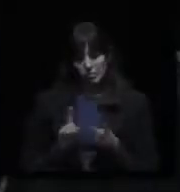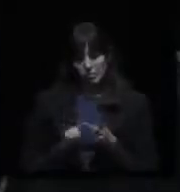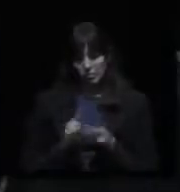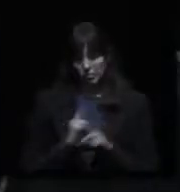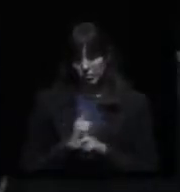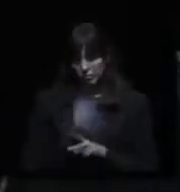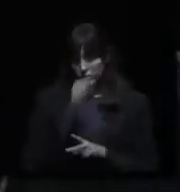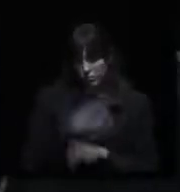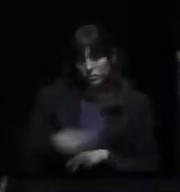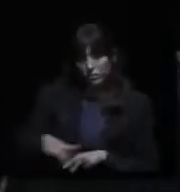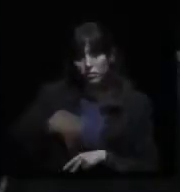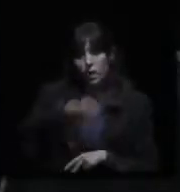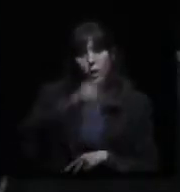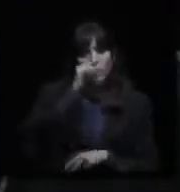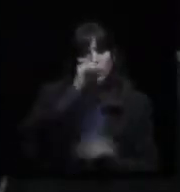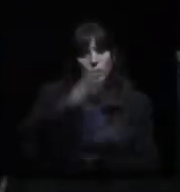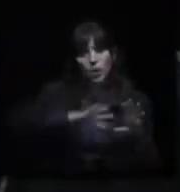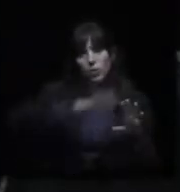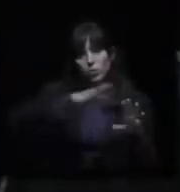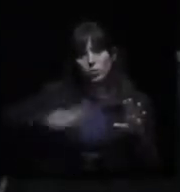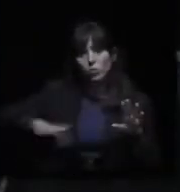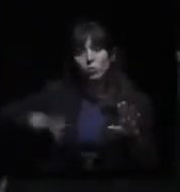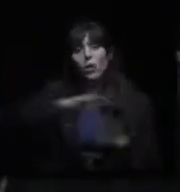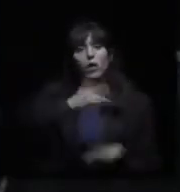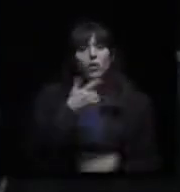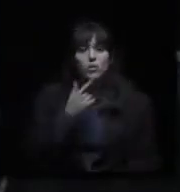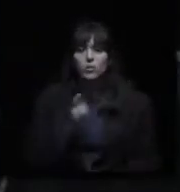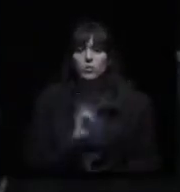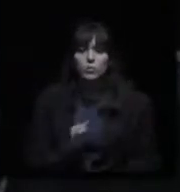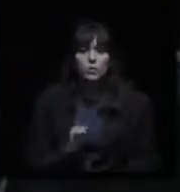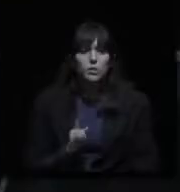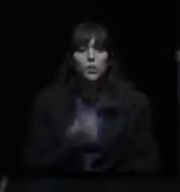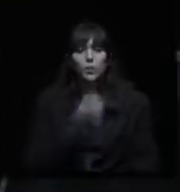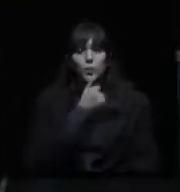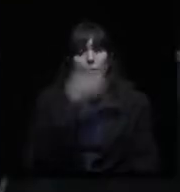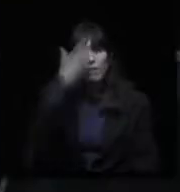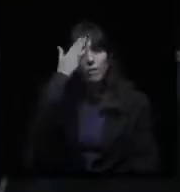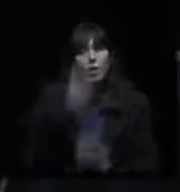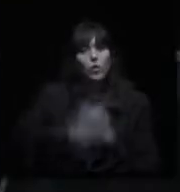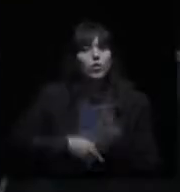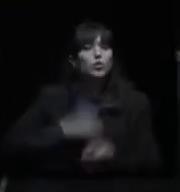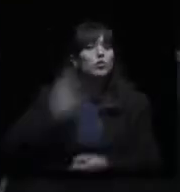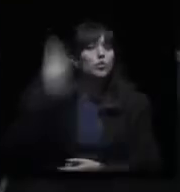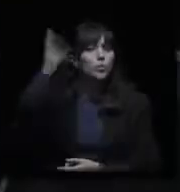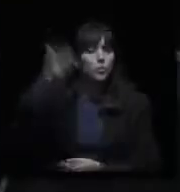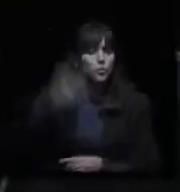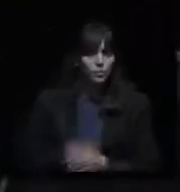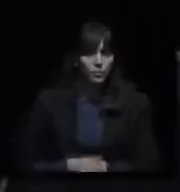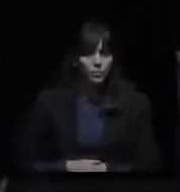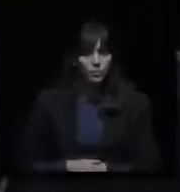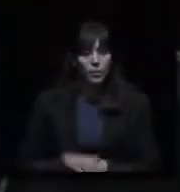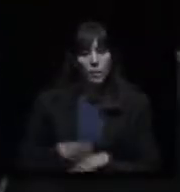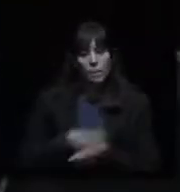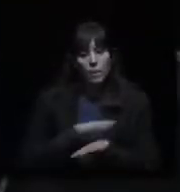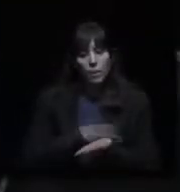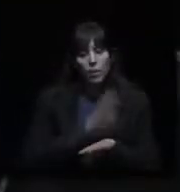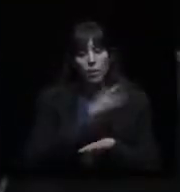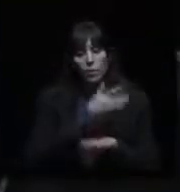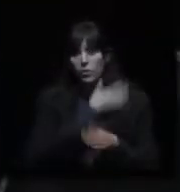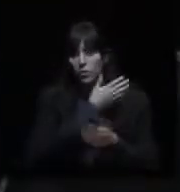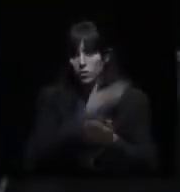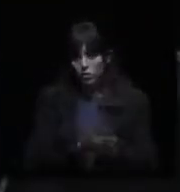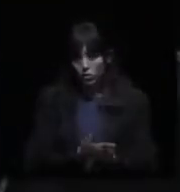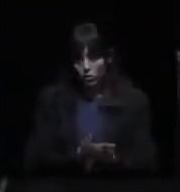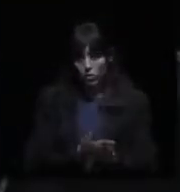Parque Florestal de Monsanto, apesar de não se perceber em concreto o que está previsto e para quando. Desde o início do mandato que a Câmara